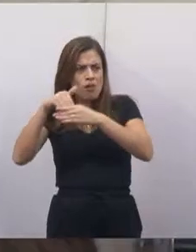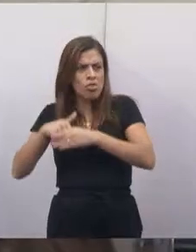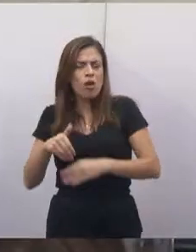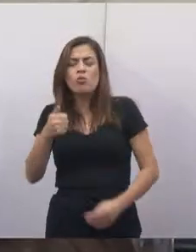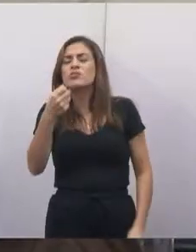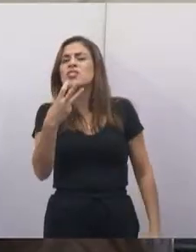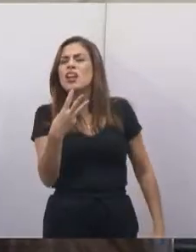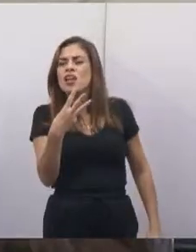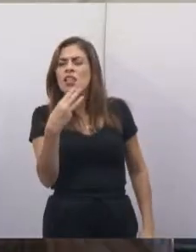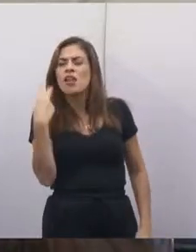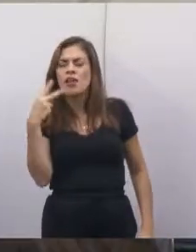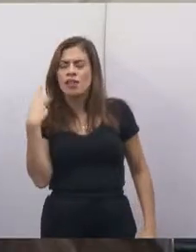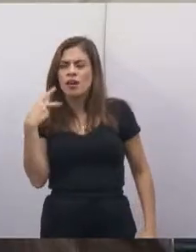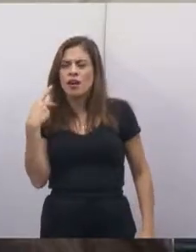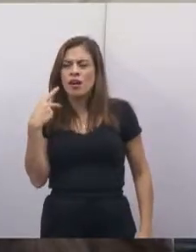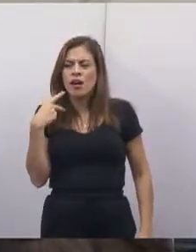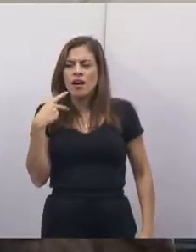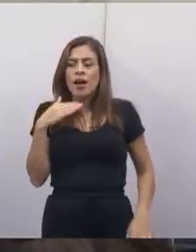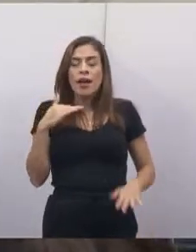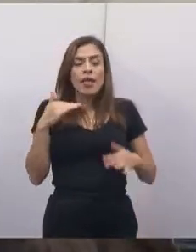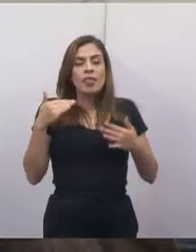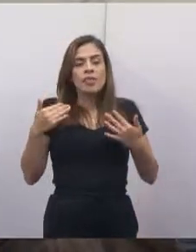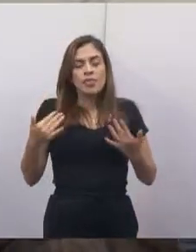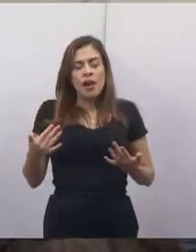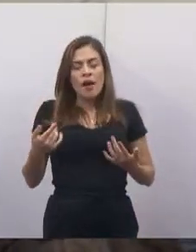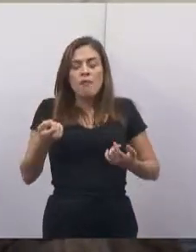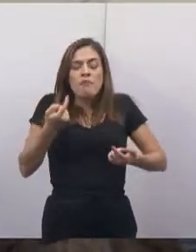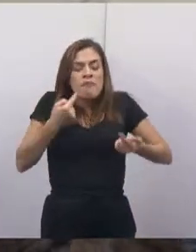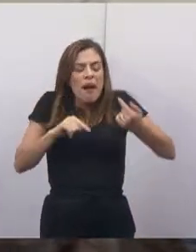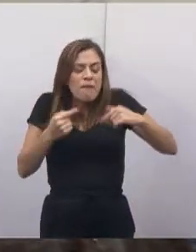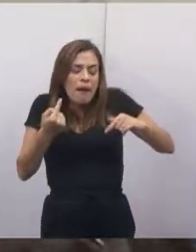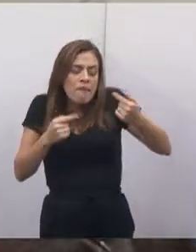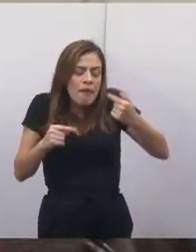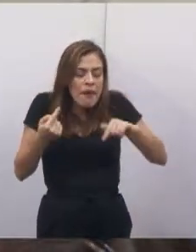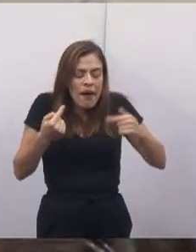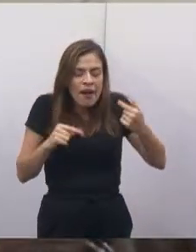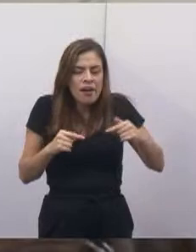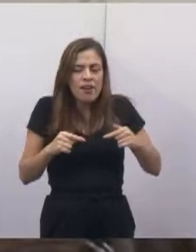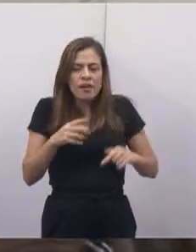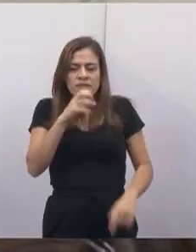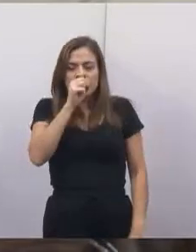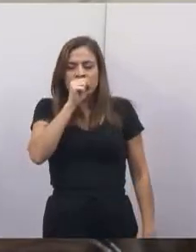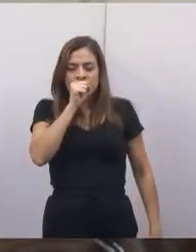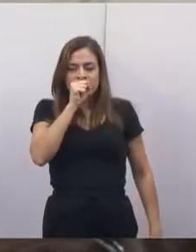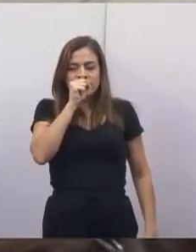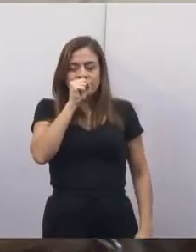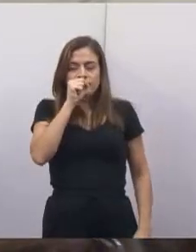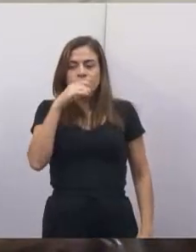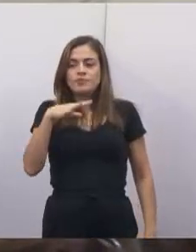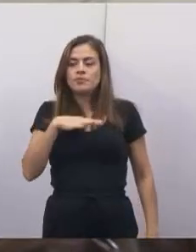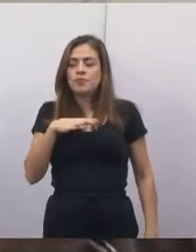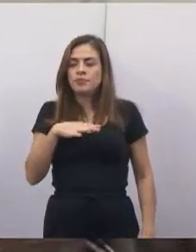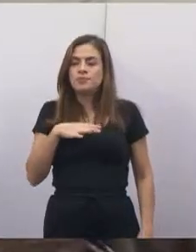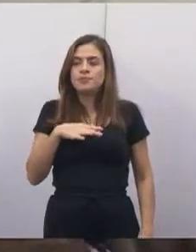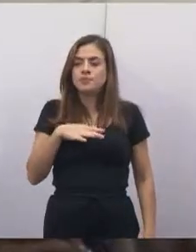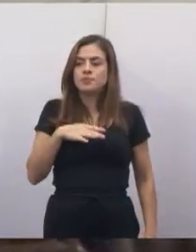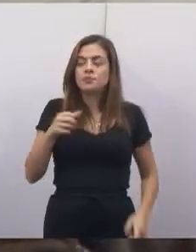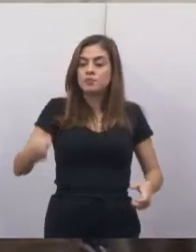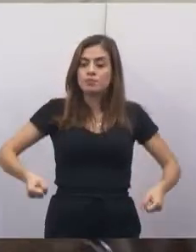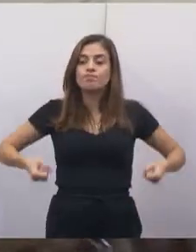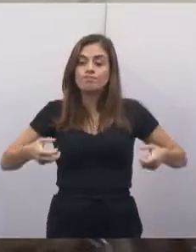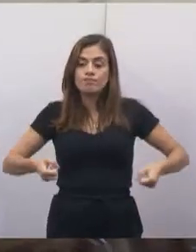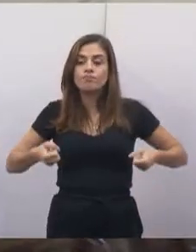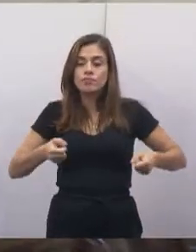votou. Então, mas muita reclamação foi no sábado na cidade de cadeirante e gente que usa até